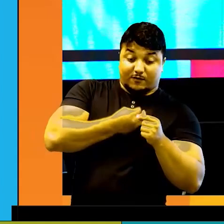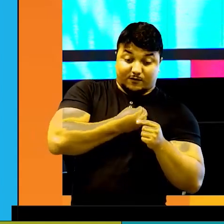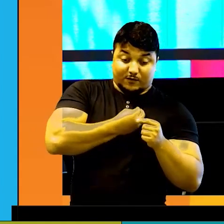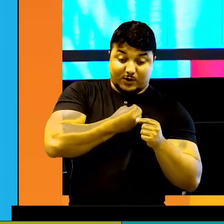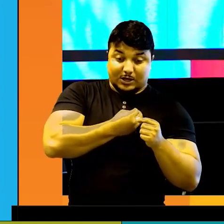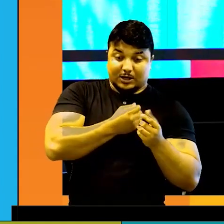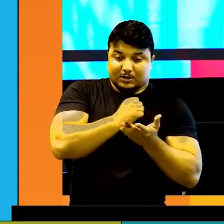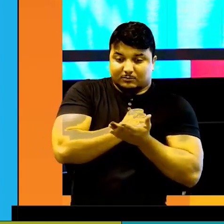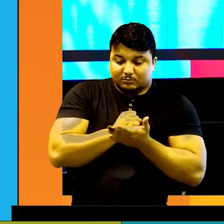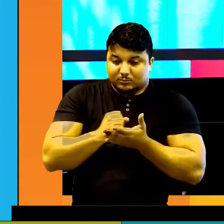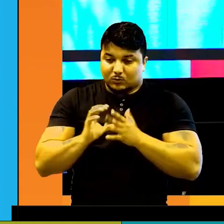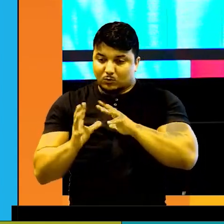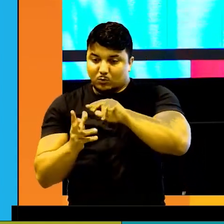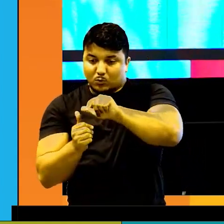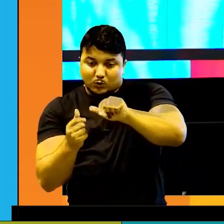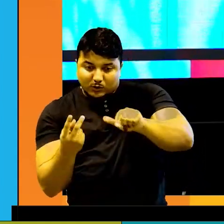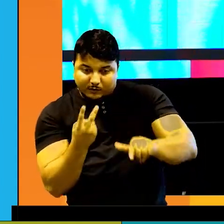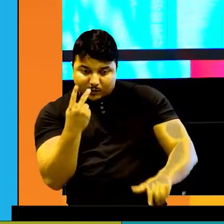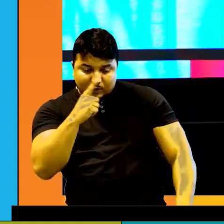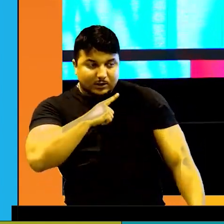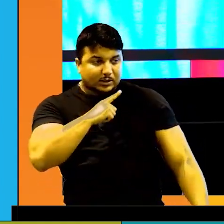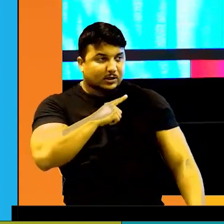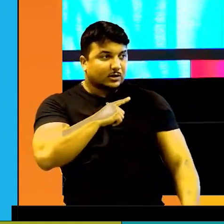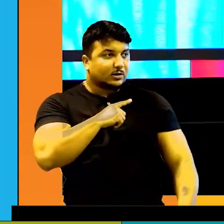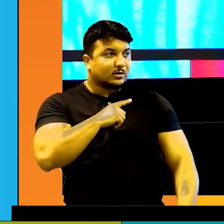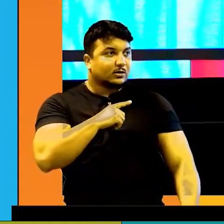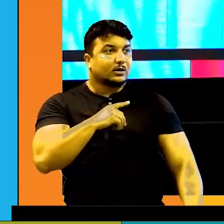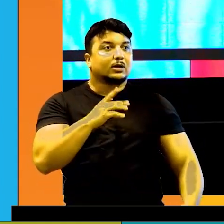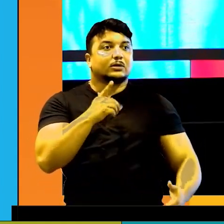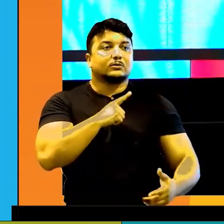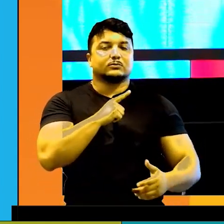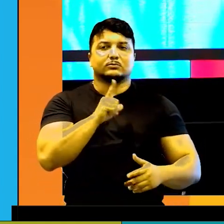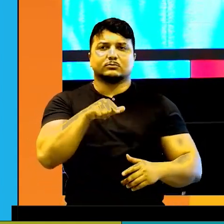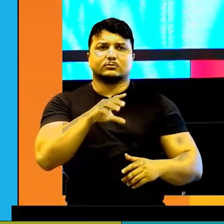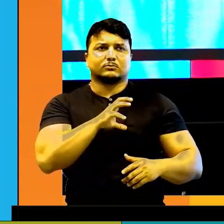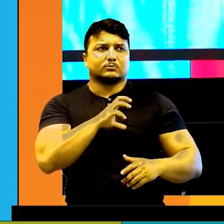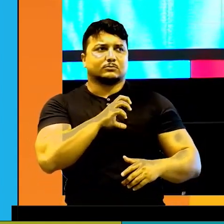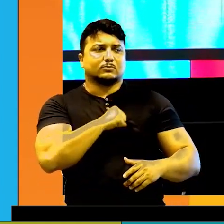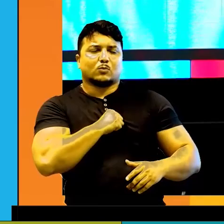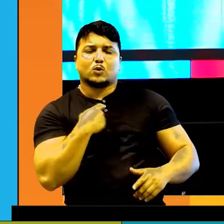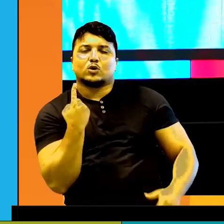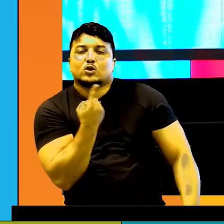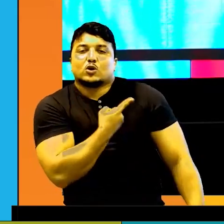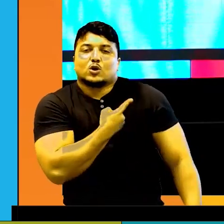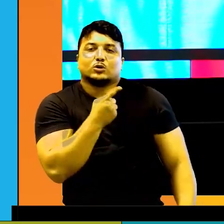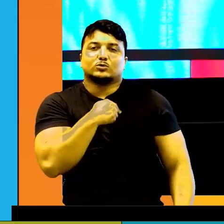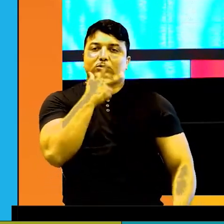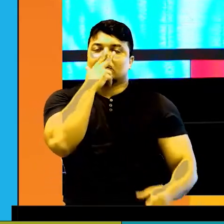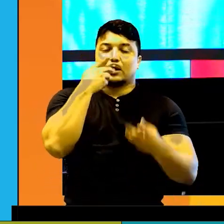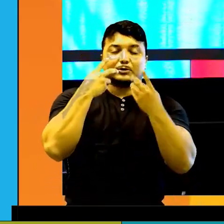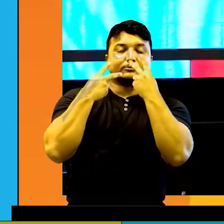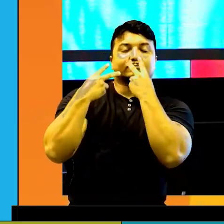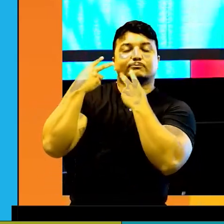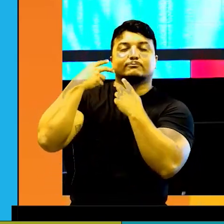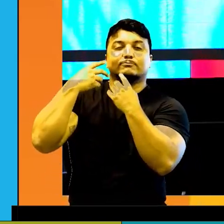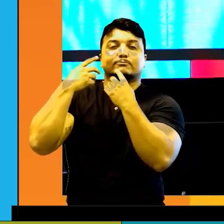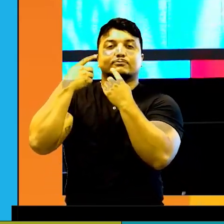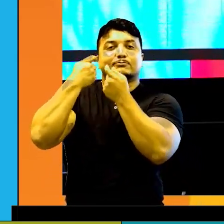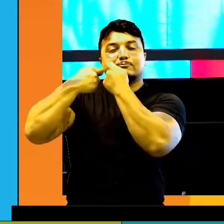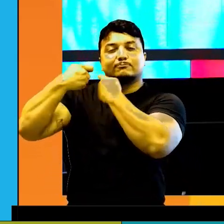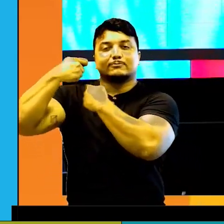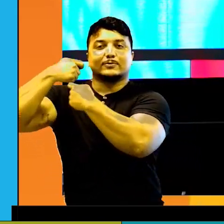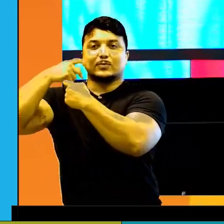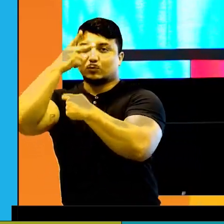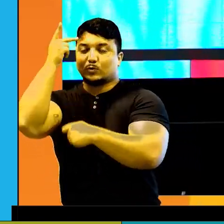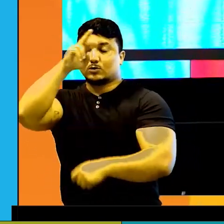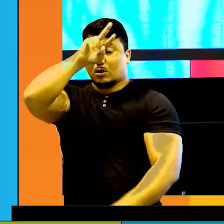o meu mundo a valer, esse perscrutar do nosso amor inebriado. E assim como os